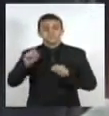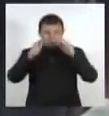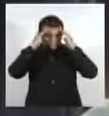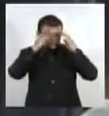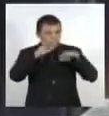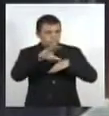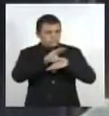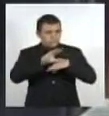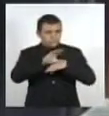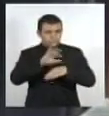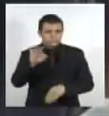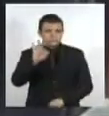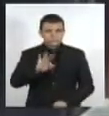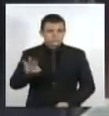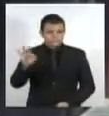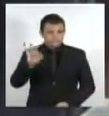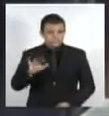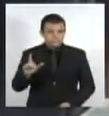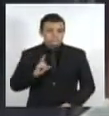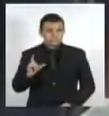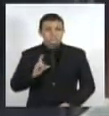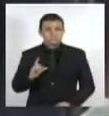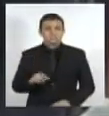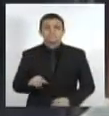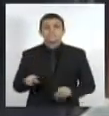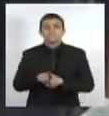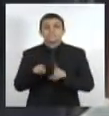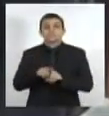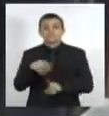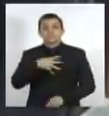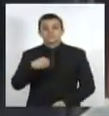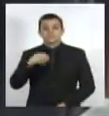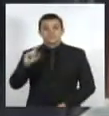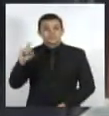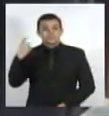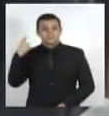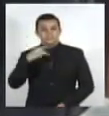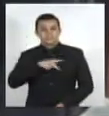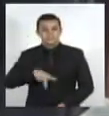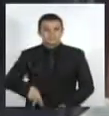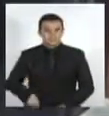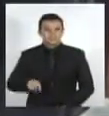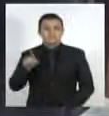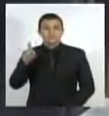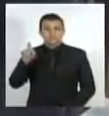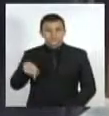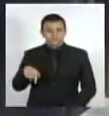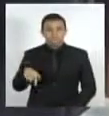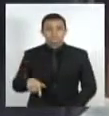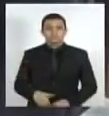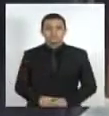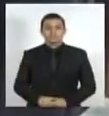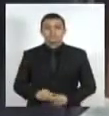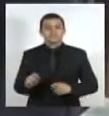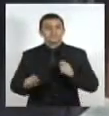inclusive, a filha do ex-presidente era uma